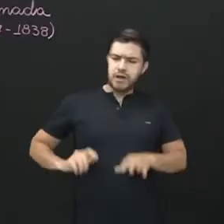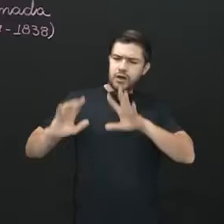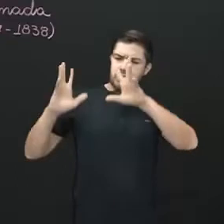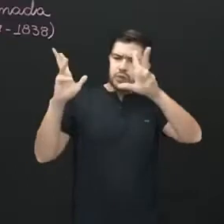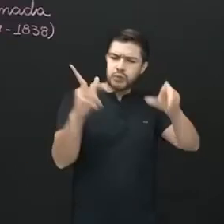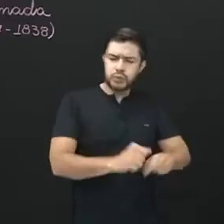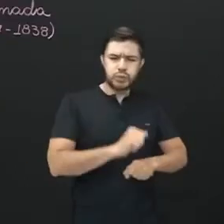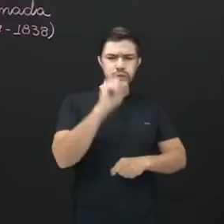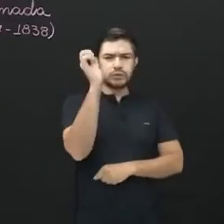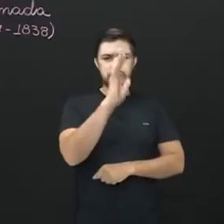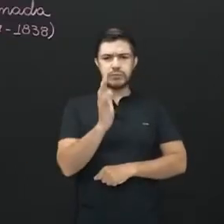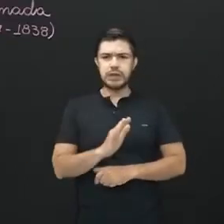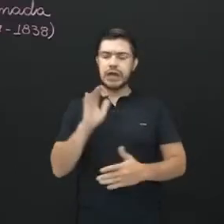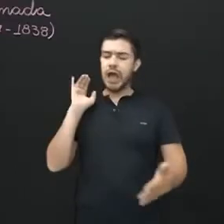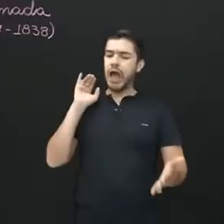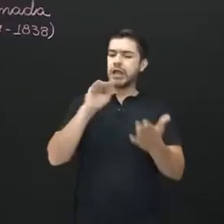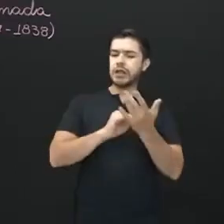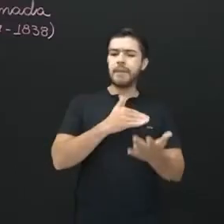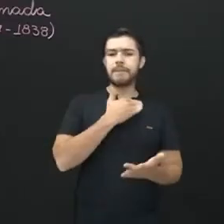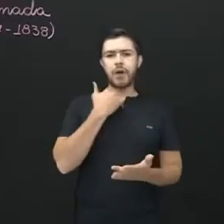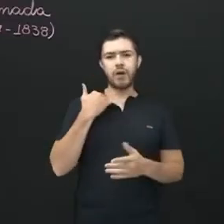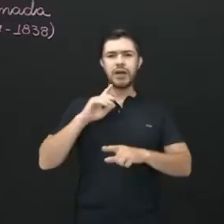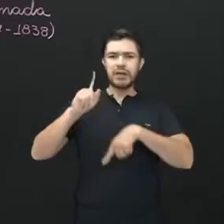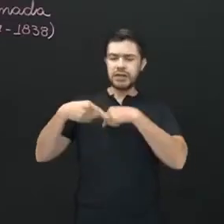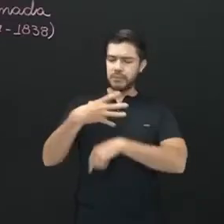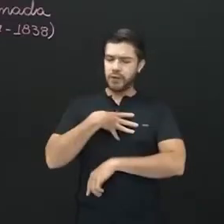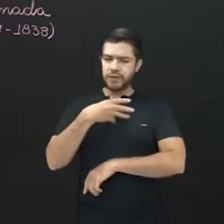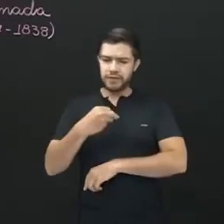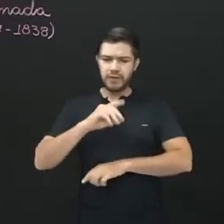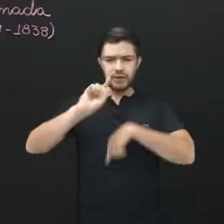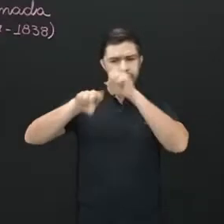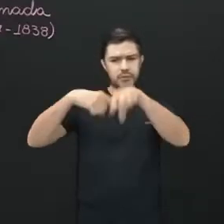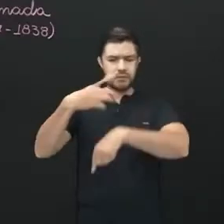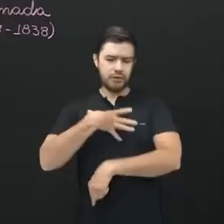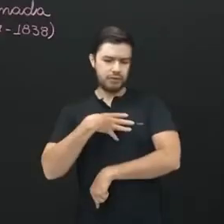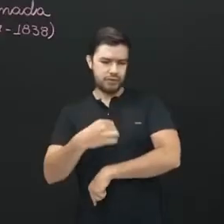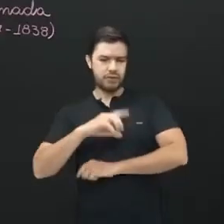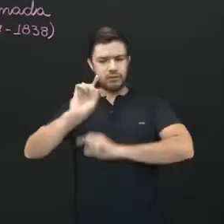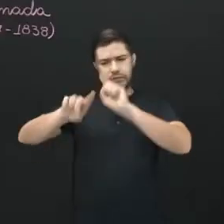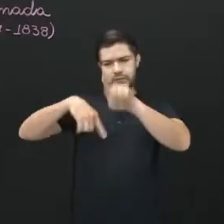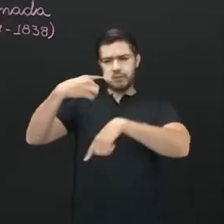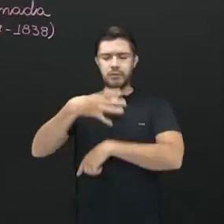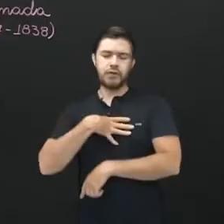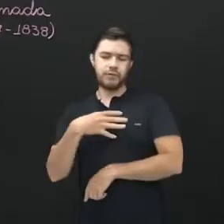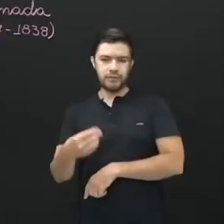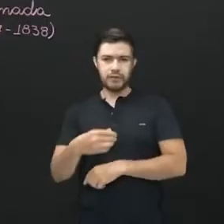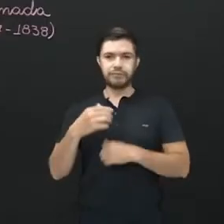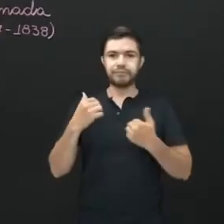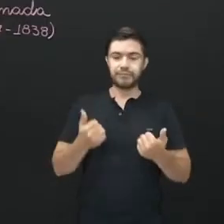mão dele até ele morrer, passando assim para o filho, né? É assim que funciona nas monarquias, o poder passa de pai